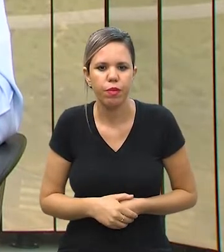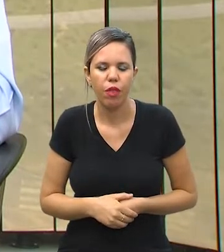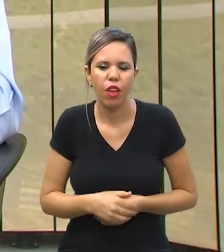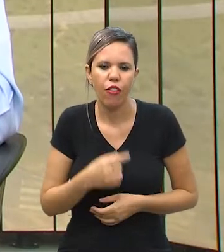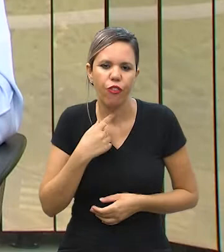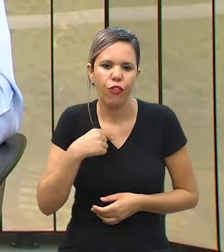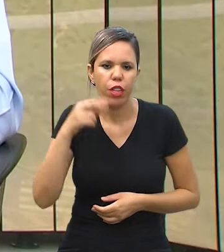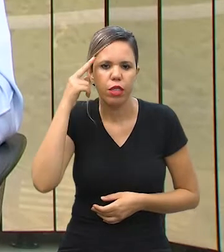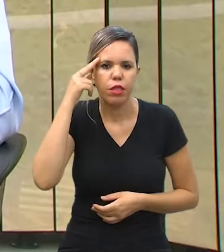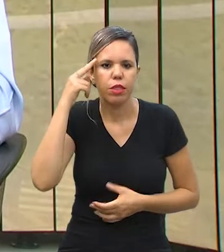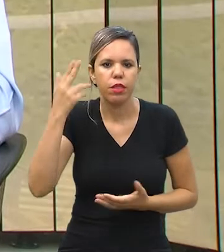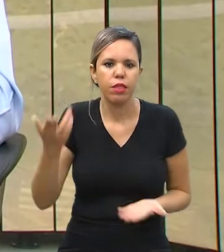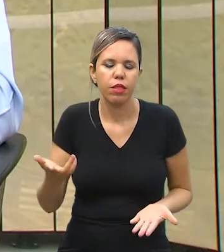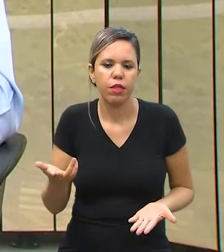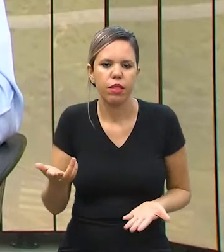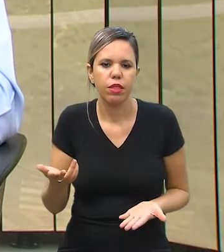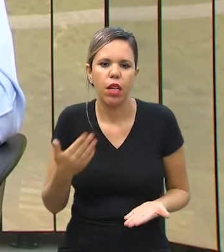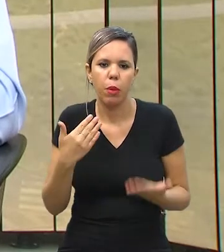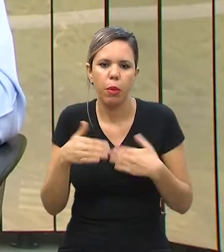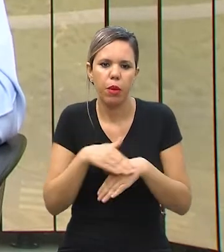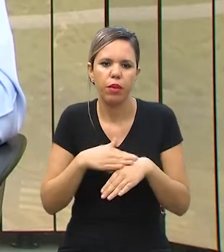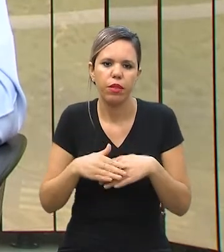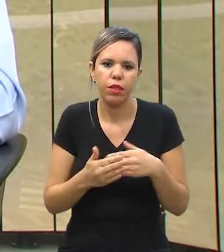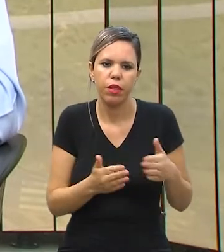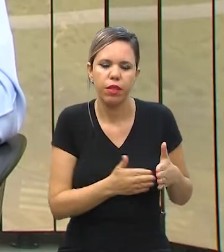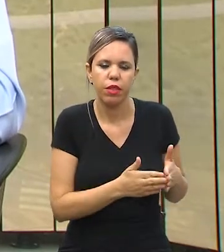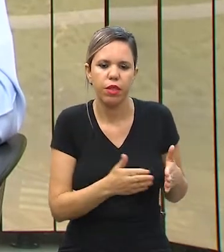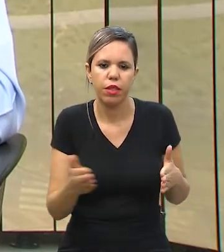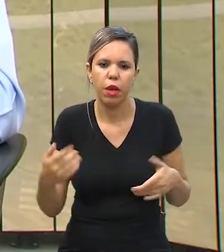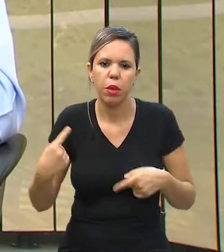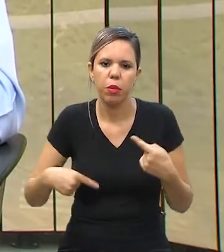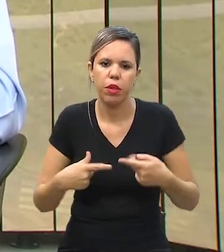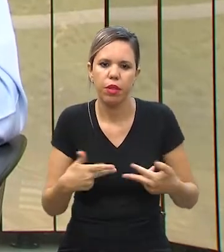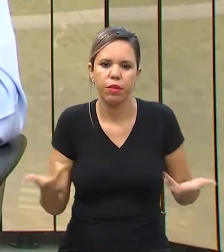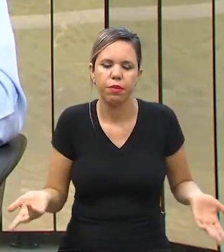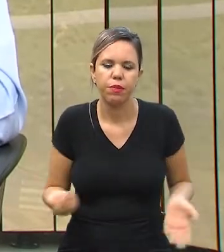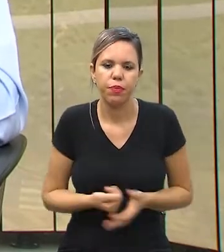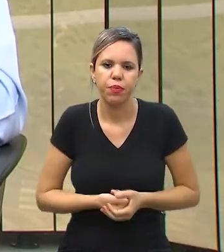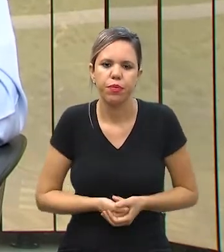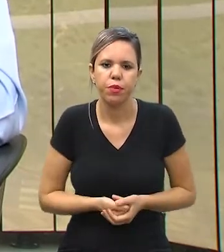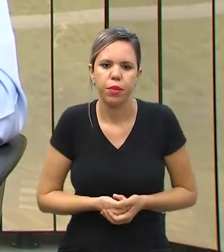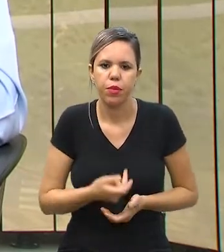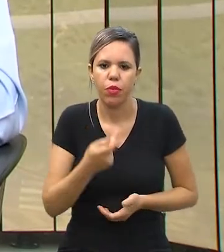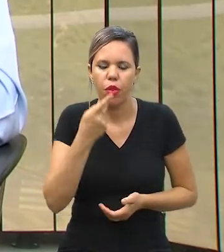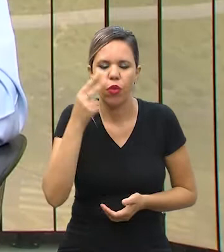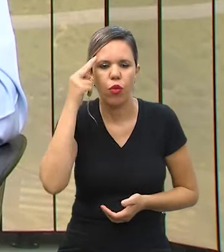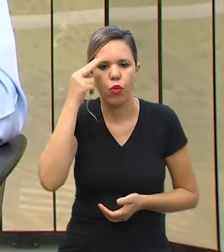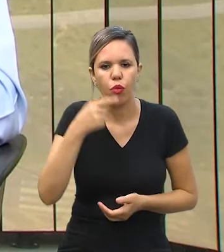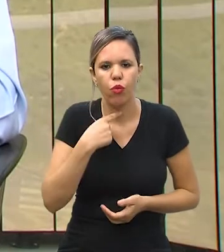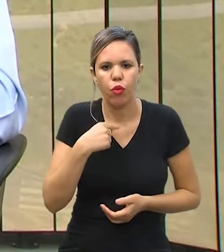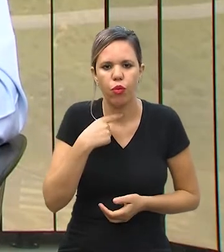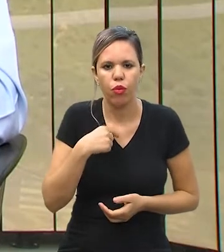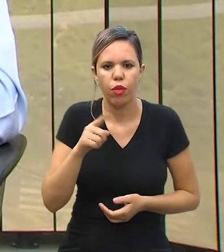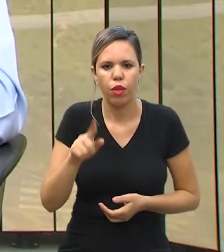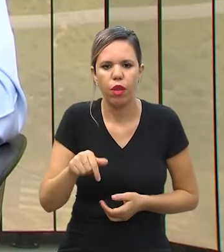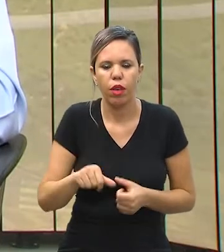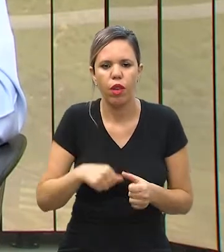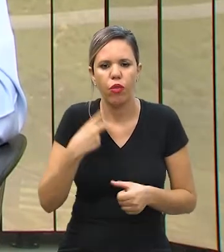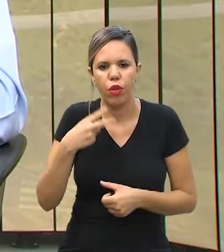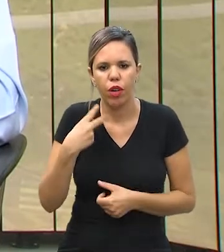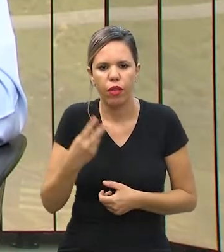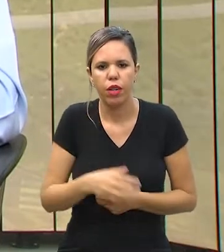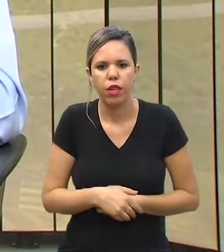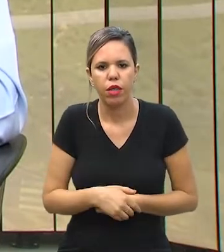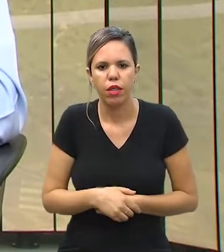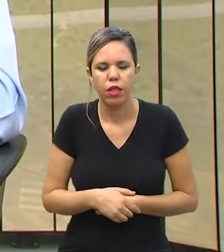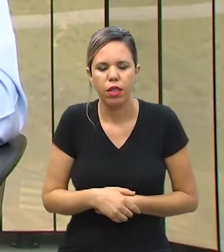Meu sonho é que nem a gente vem conversando aqui, a gente tá conversando sobre política, né? Eu falo que um sonho meu era virar